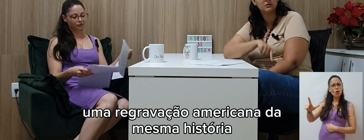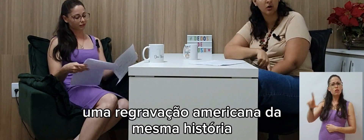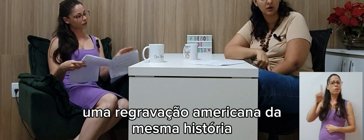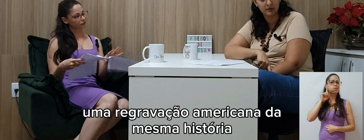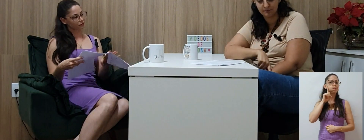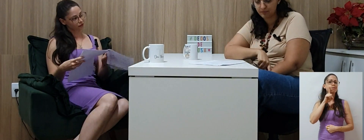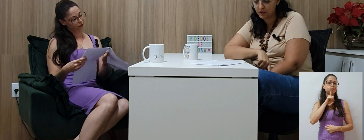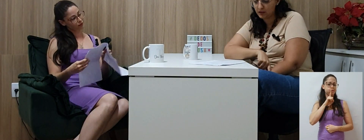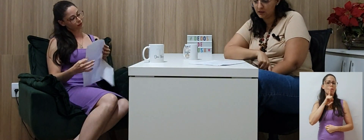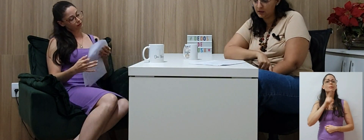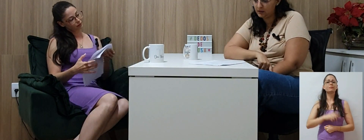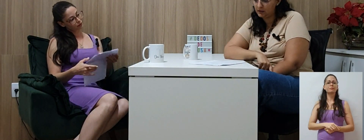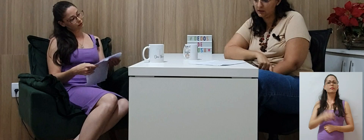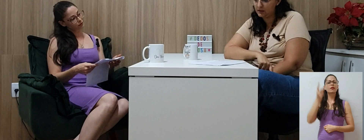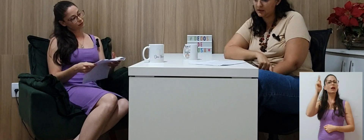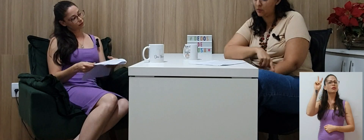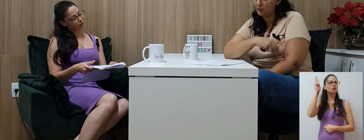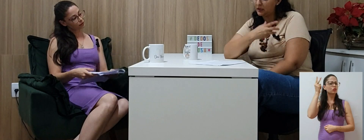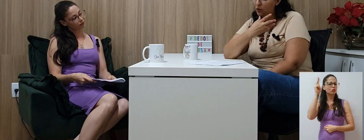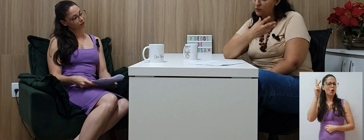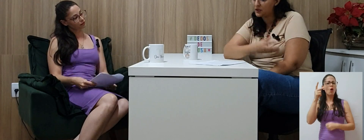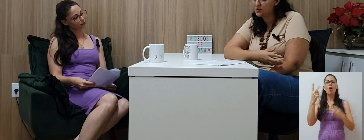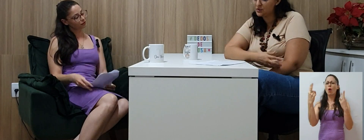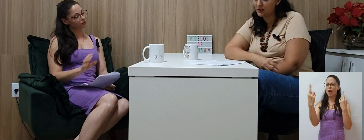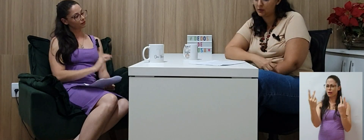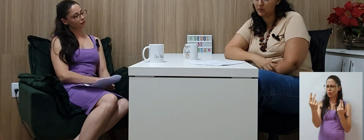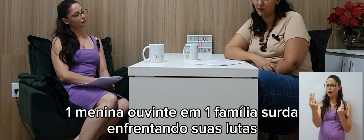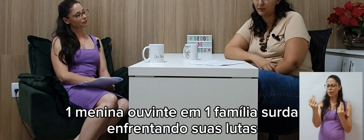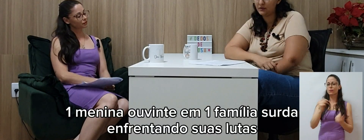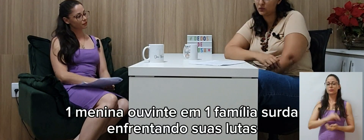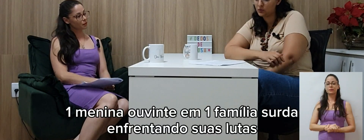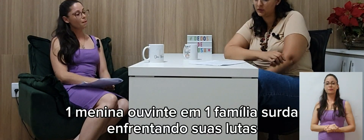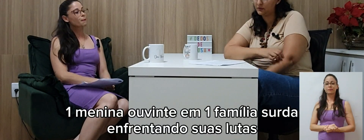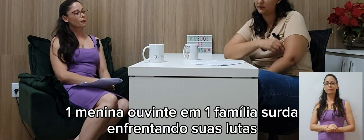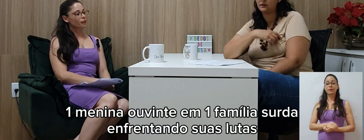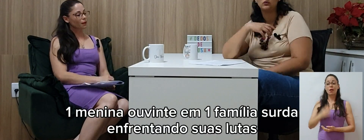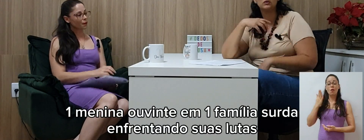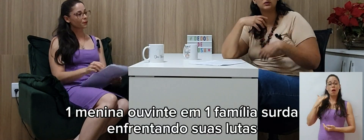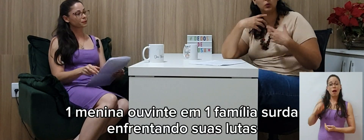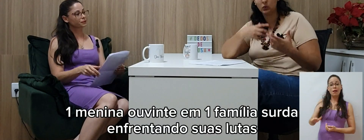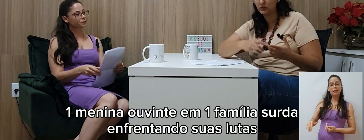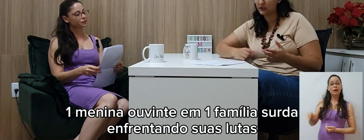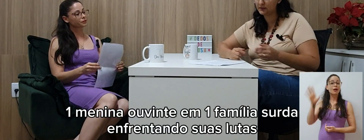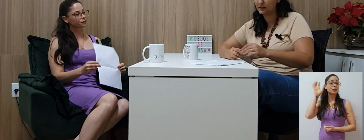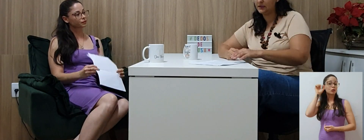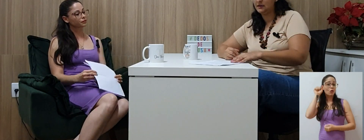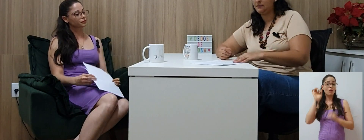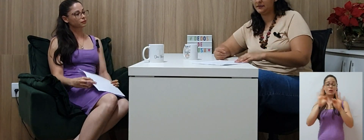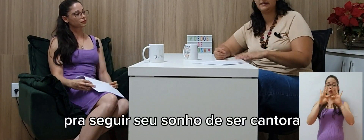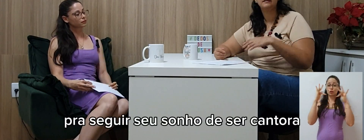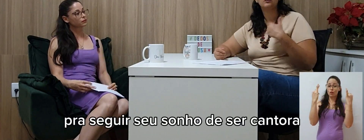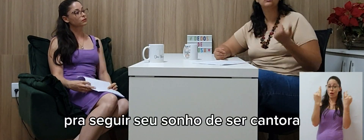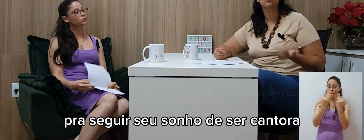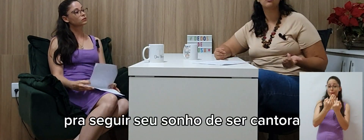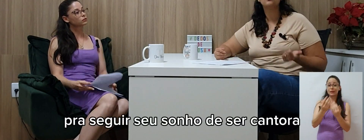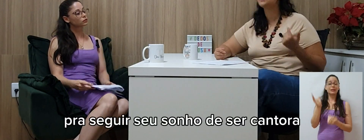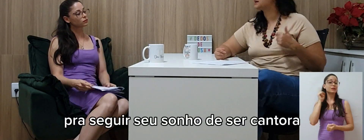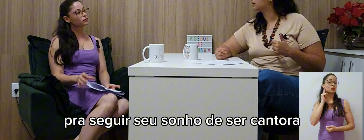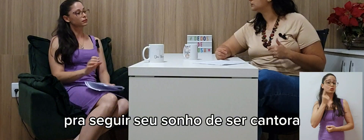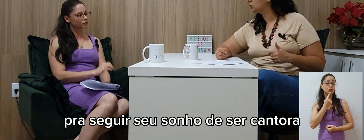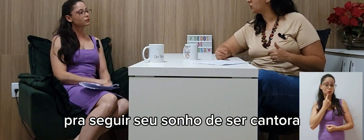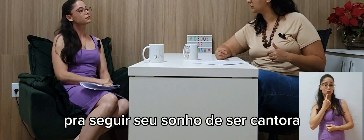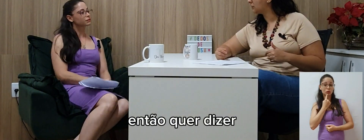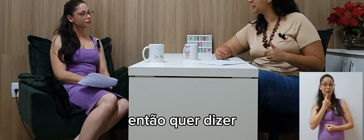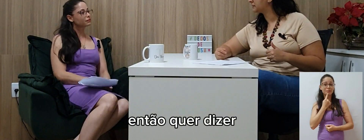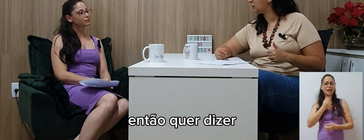mesma história. E esse é uma menina ouvinte, né, em uma família surda, enfrentando suas lutas para seguir seu sonho de